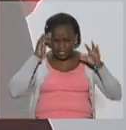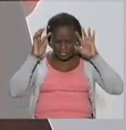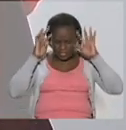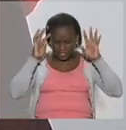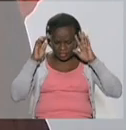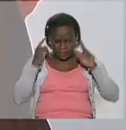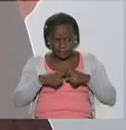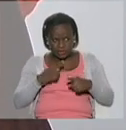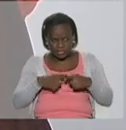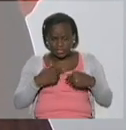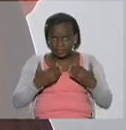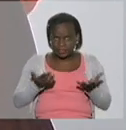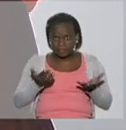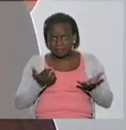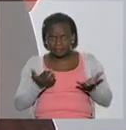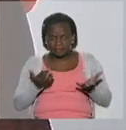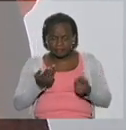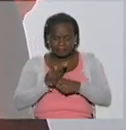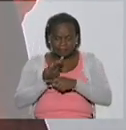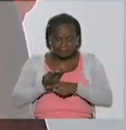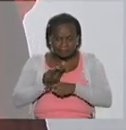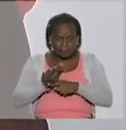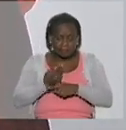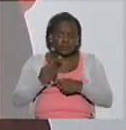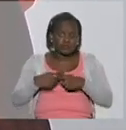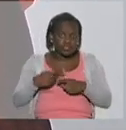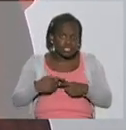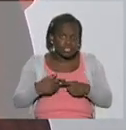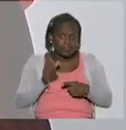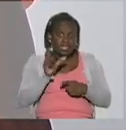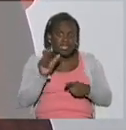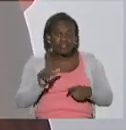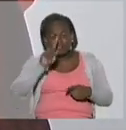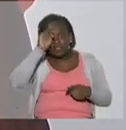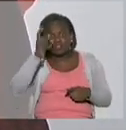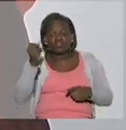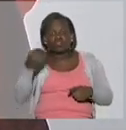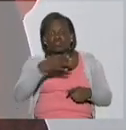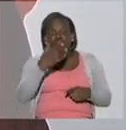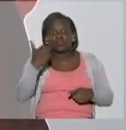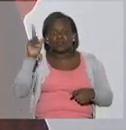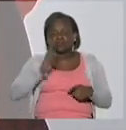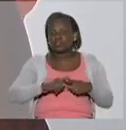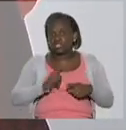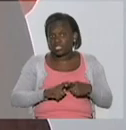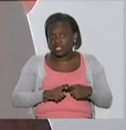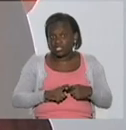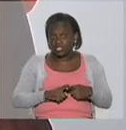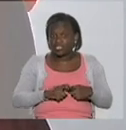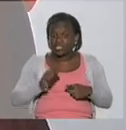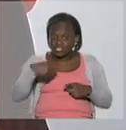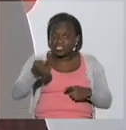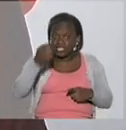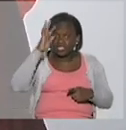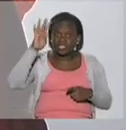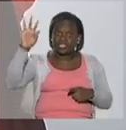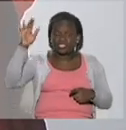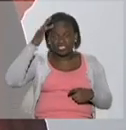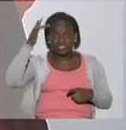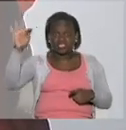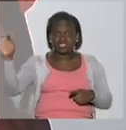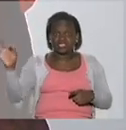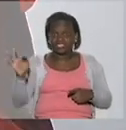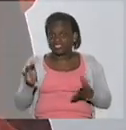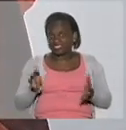começam a buscar o porquê. Nessa busca do porquê de se criar uma outra palavra, você já está